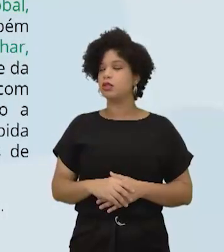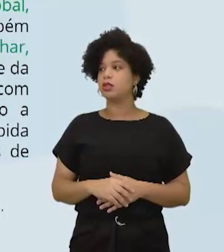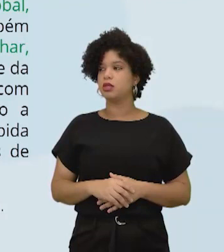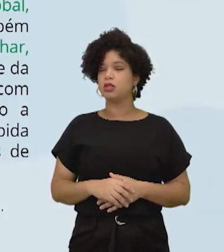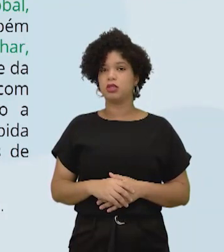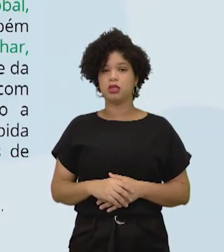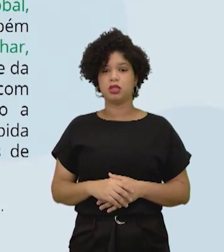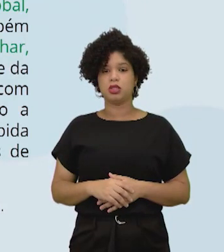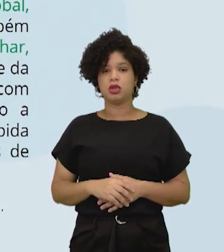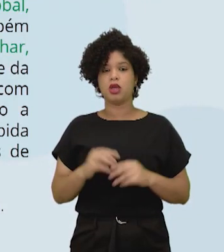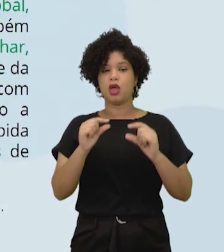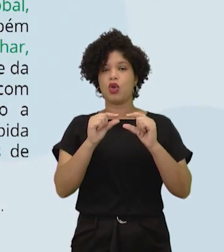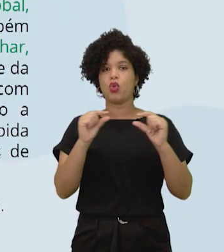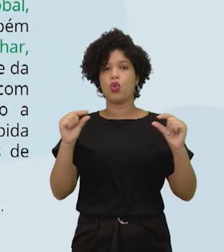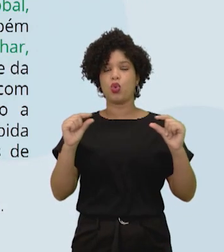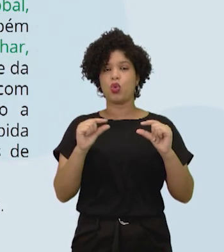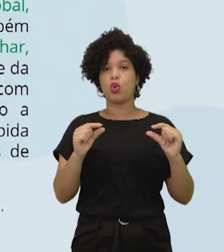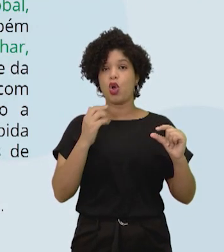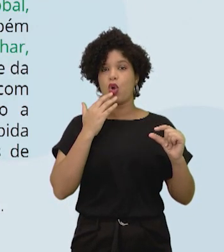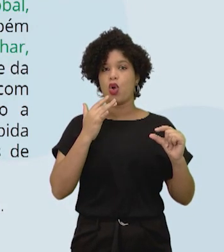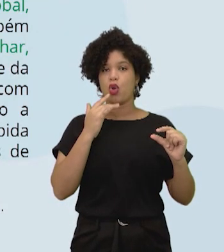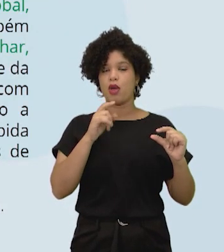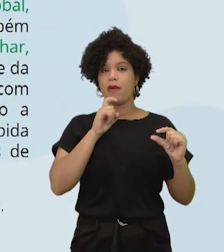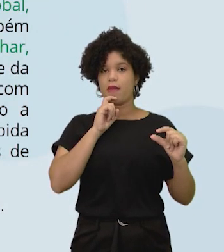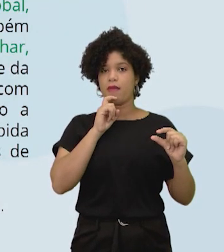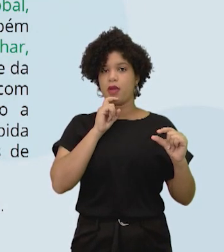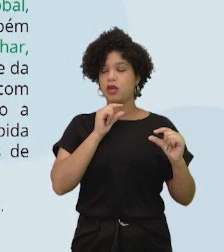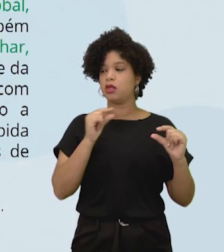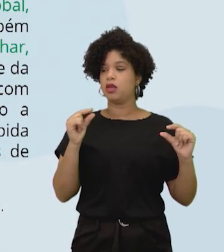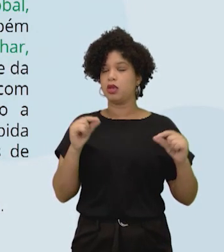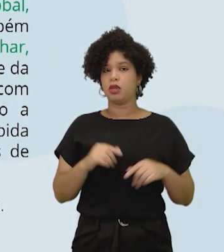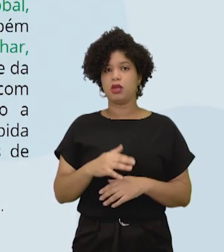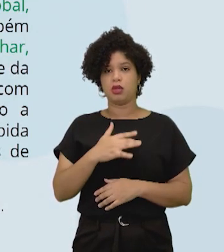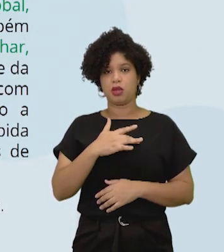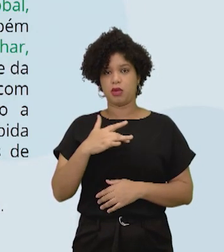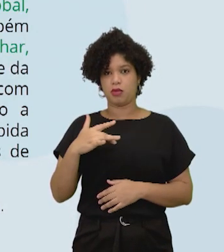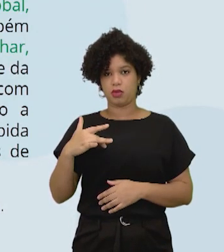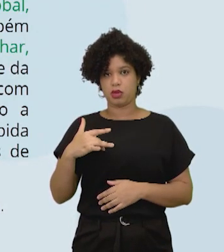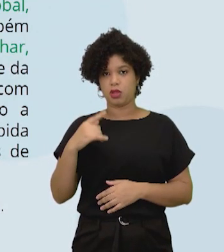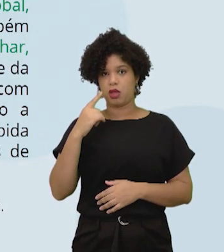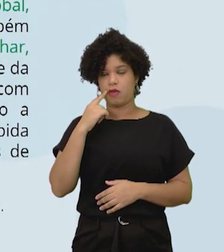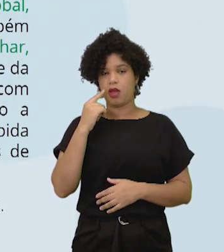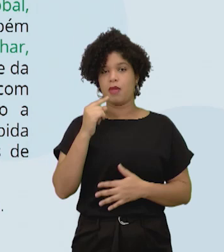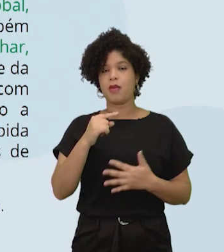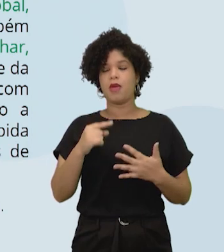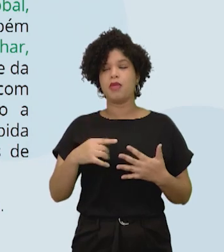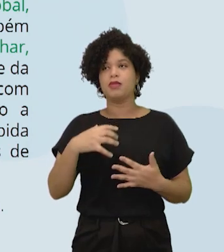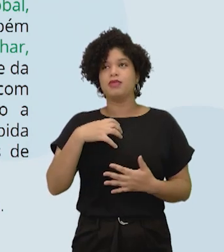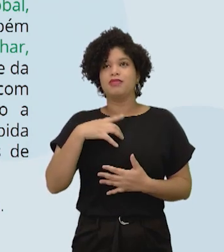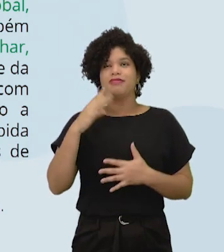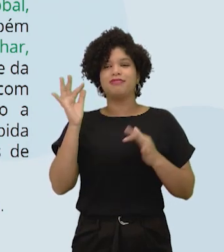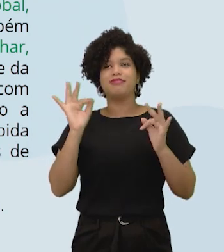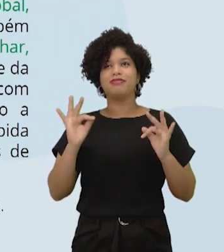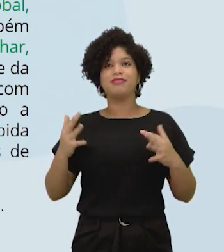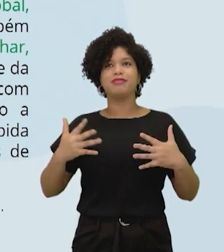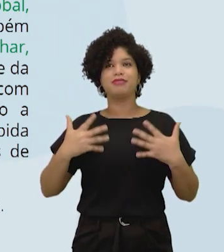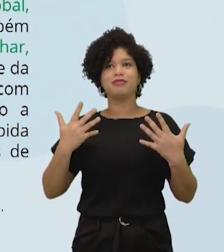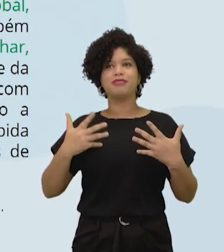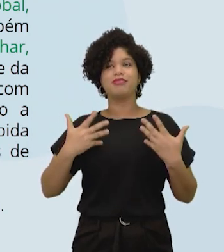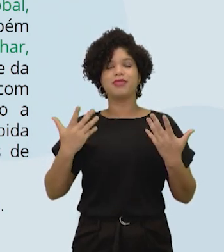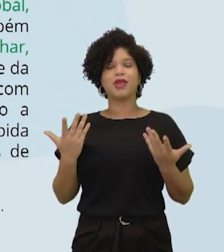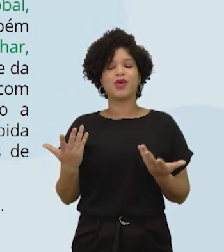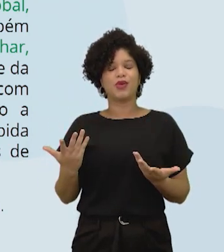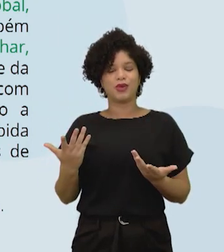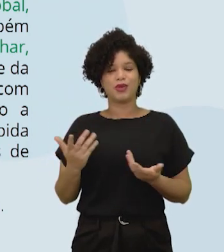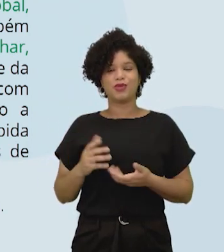destaco uma parte de verde, olha lá, ó. Qualidade de vida é a sensação de bem-estar global, vírgula, aspecto de felicidade e satisfação de vida como